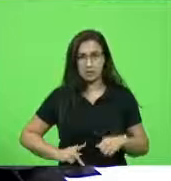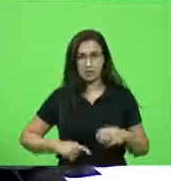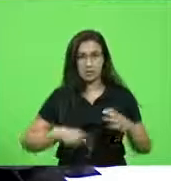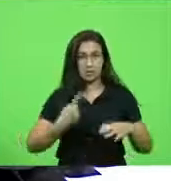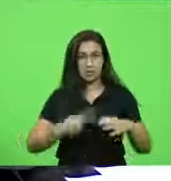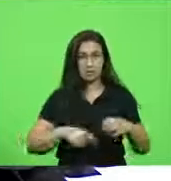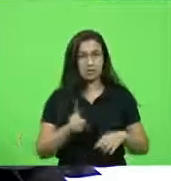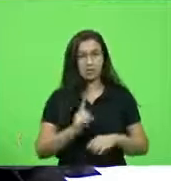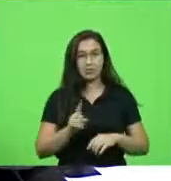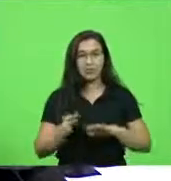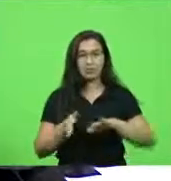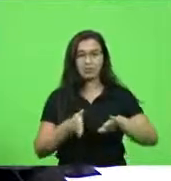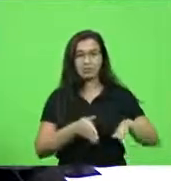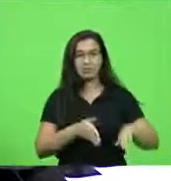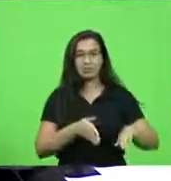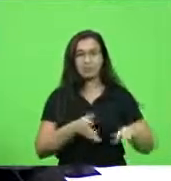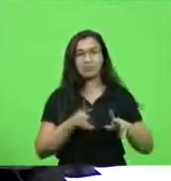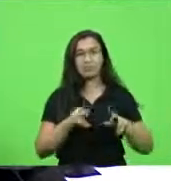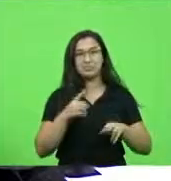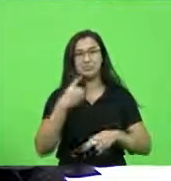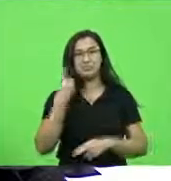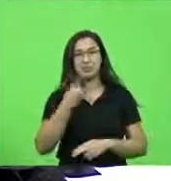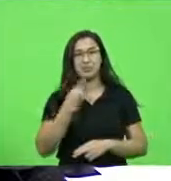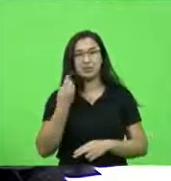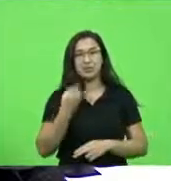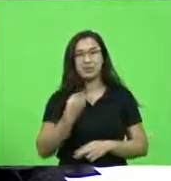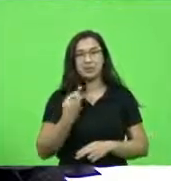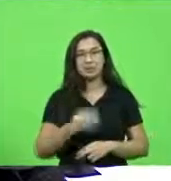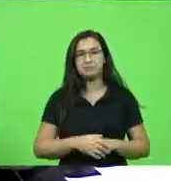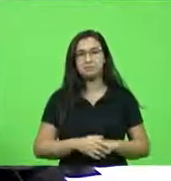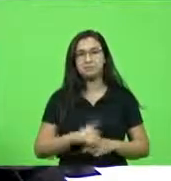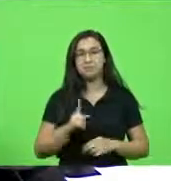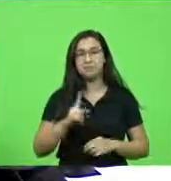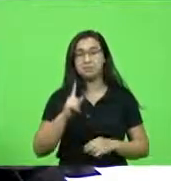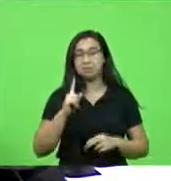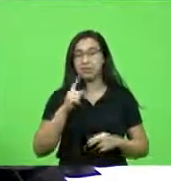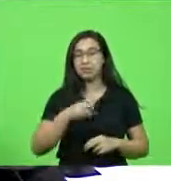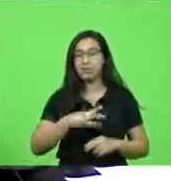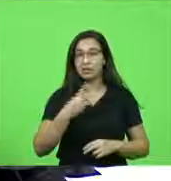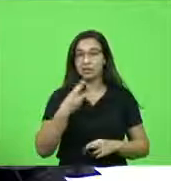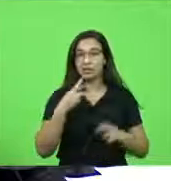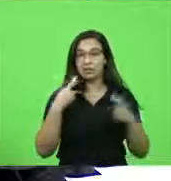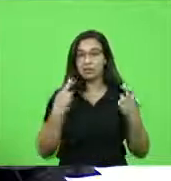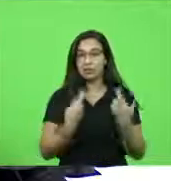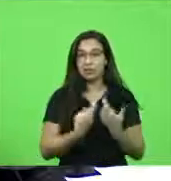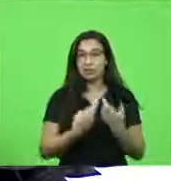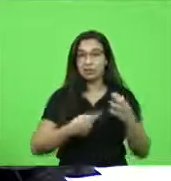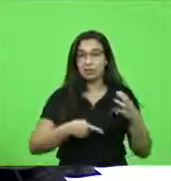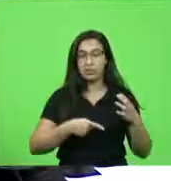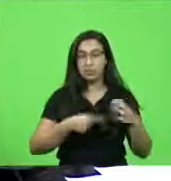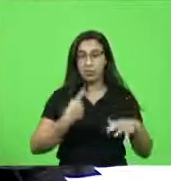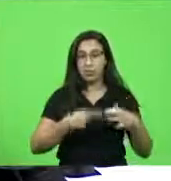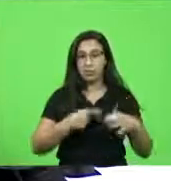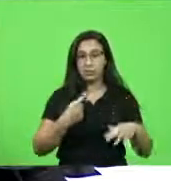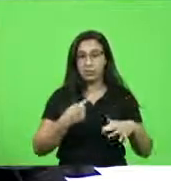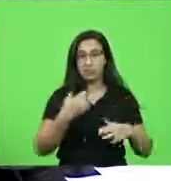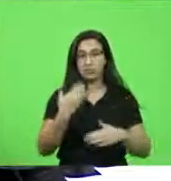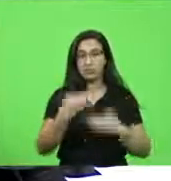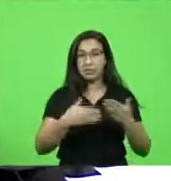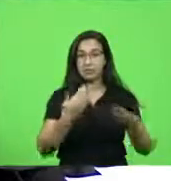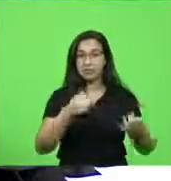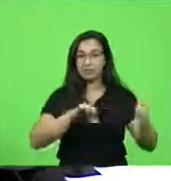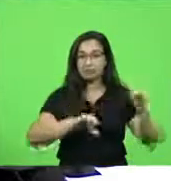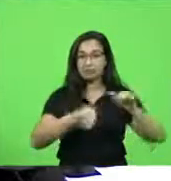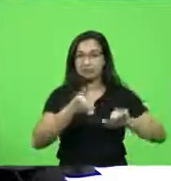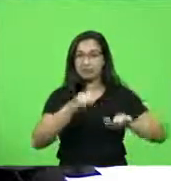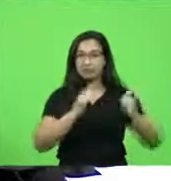de prioridade, senhores deputados, dará ainda 3 reuniões para a comissão de mérito avaliar. 3 reuniões de uma